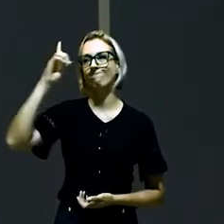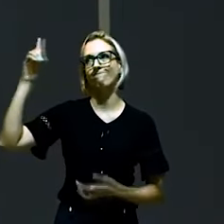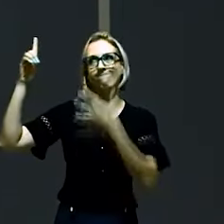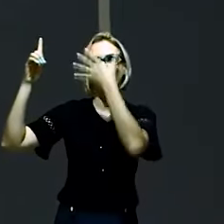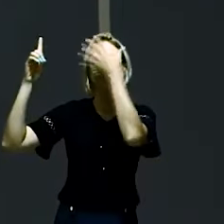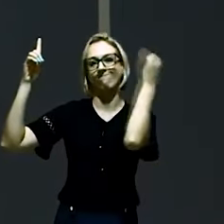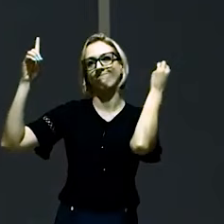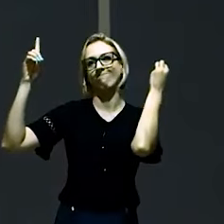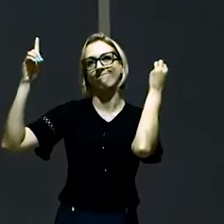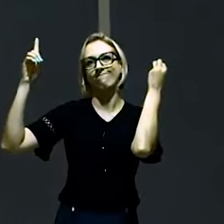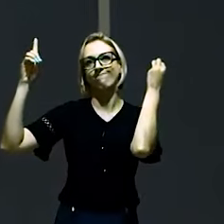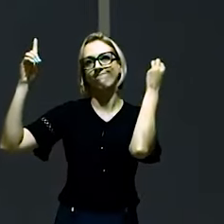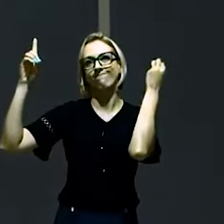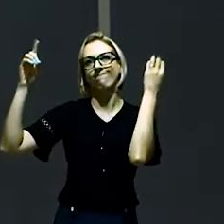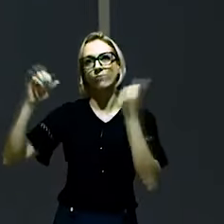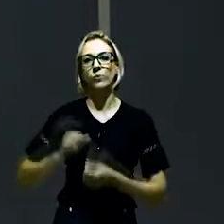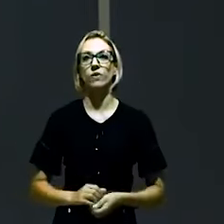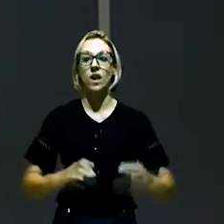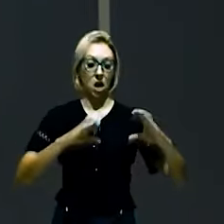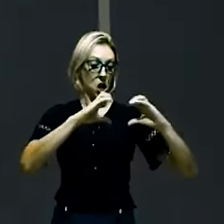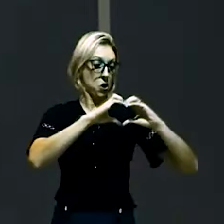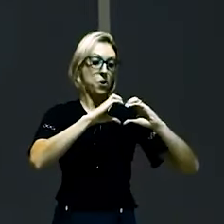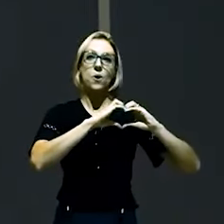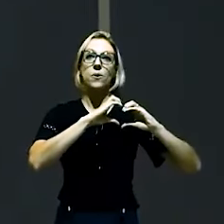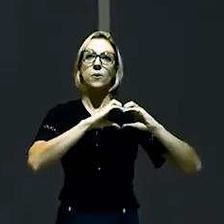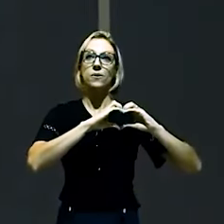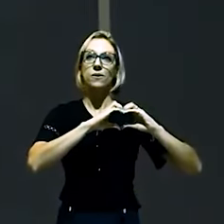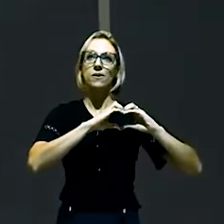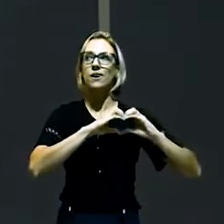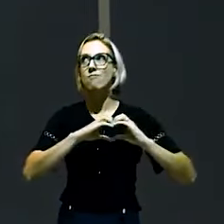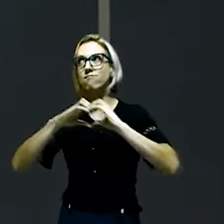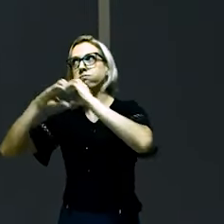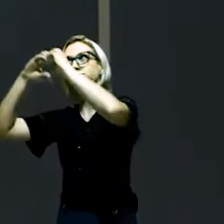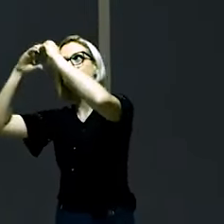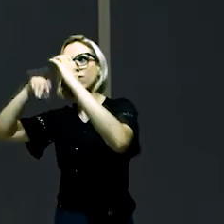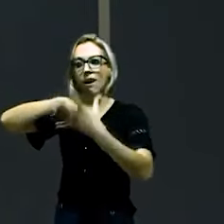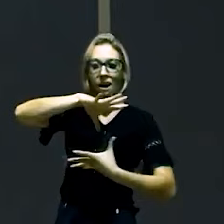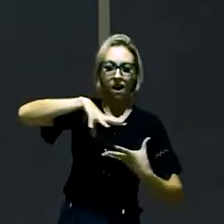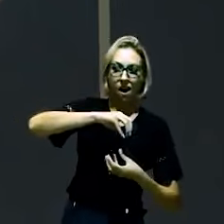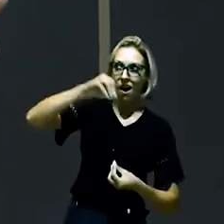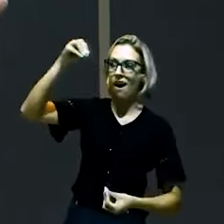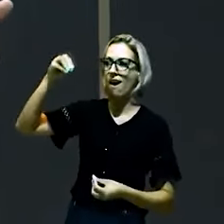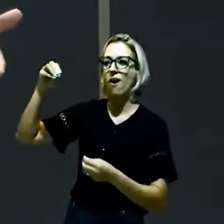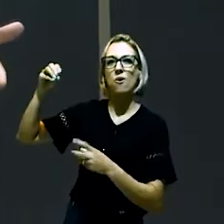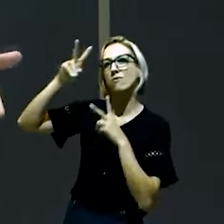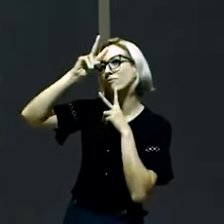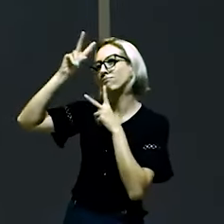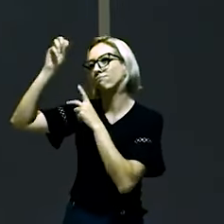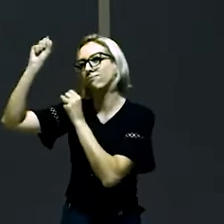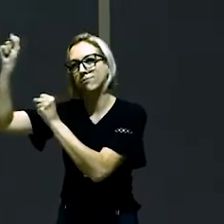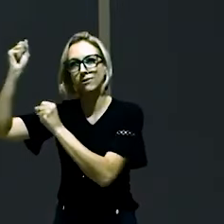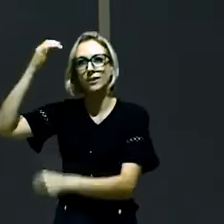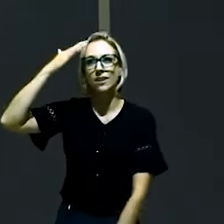Mas o todo o coração, toda a sua alma, toda a sua força, todo o seu entendimento,